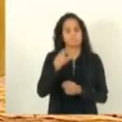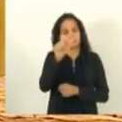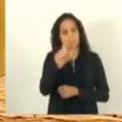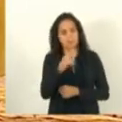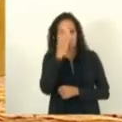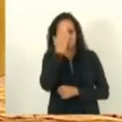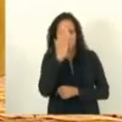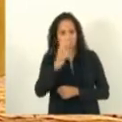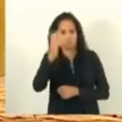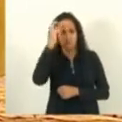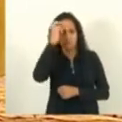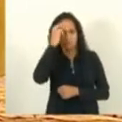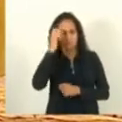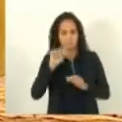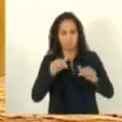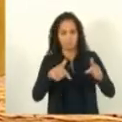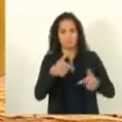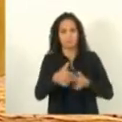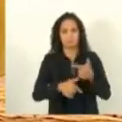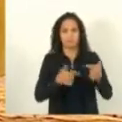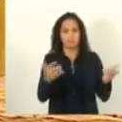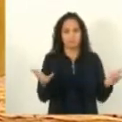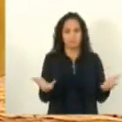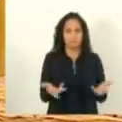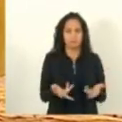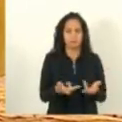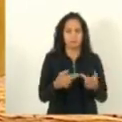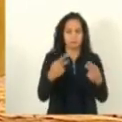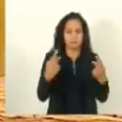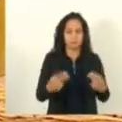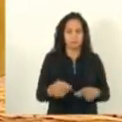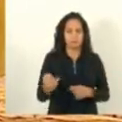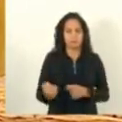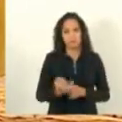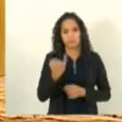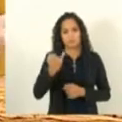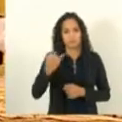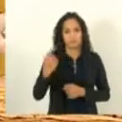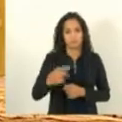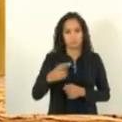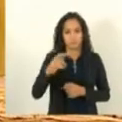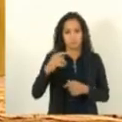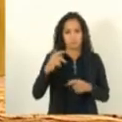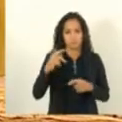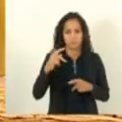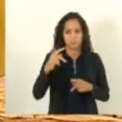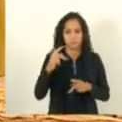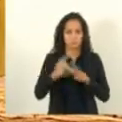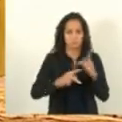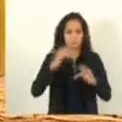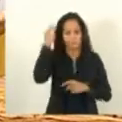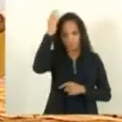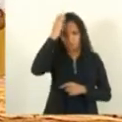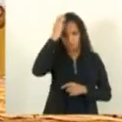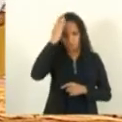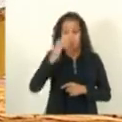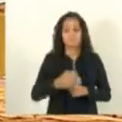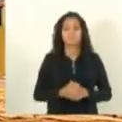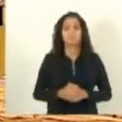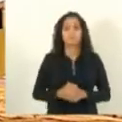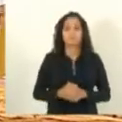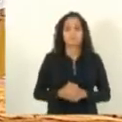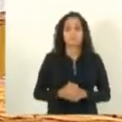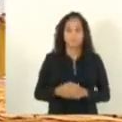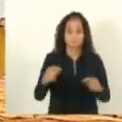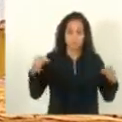saber, cultura e por serviços de excepcional relevância prestadas à comunidade espírito-santense. Já se encontra